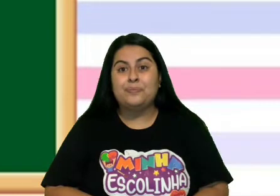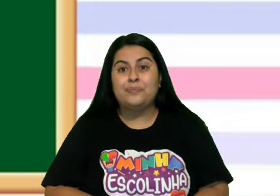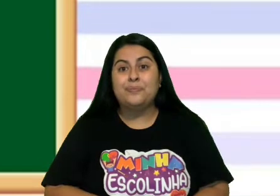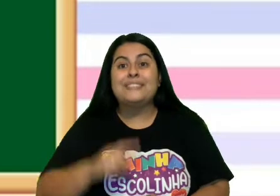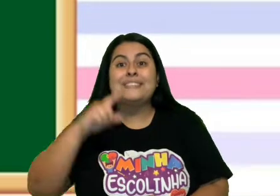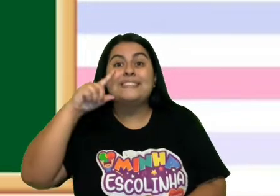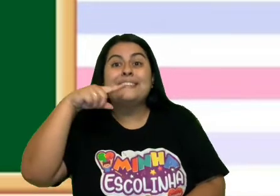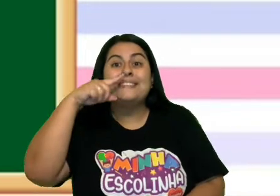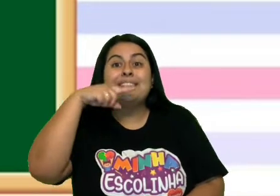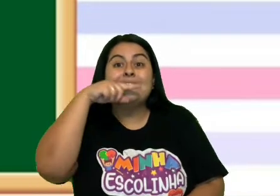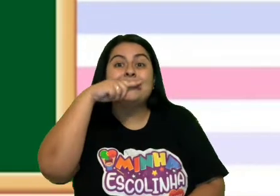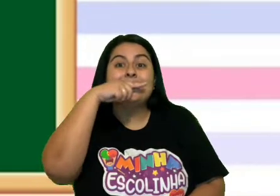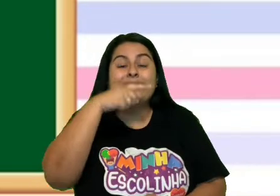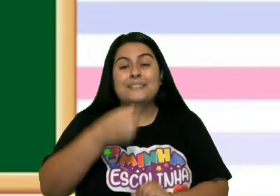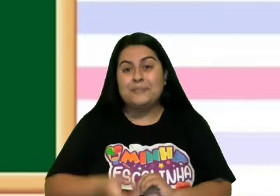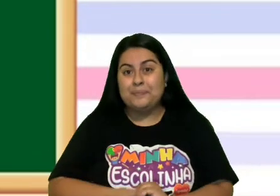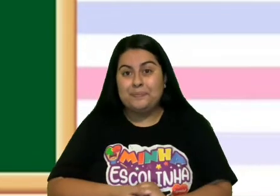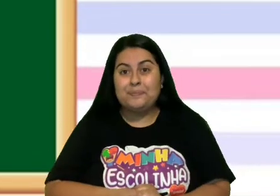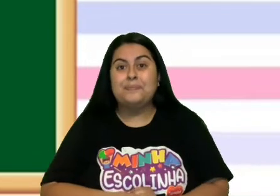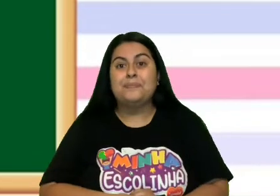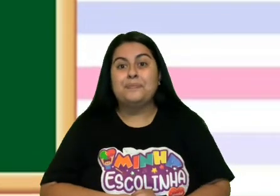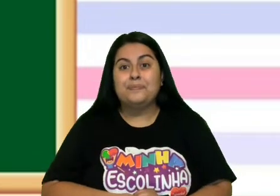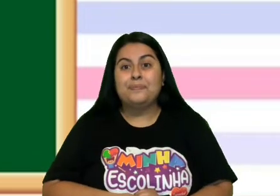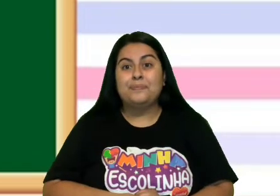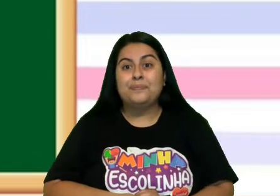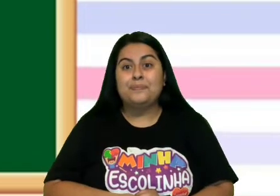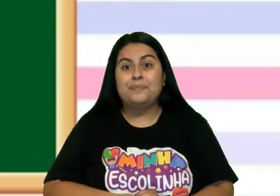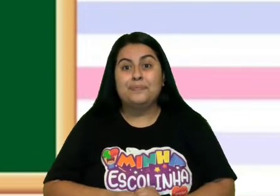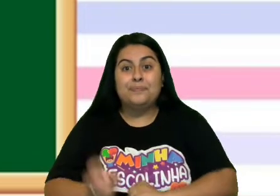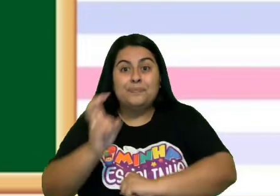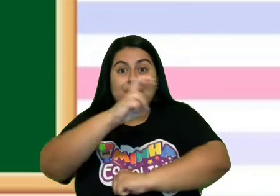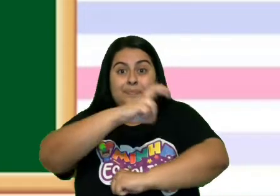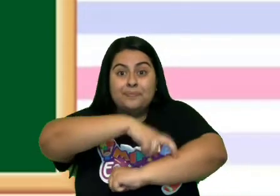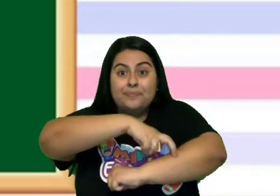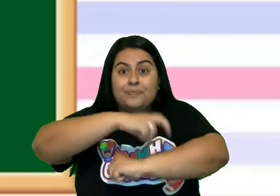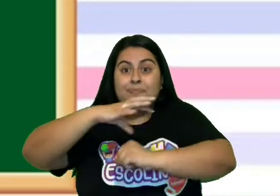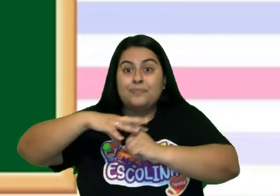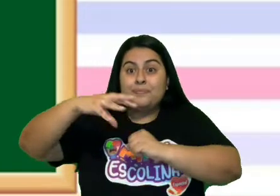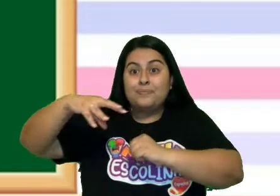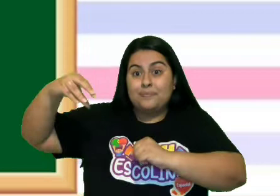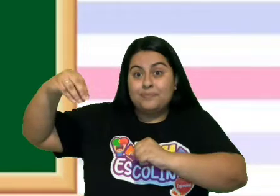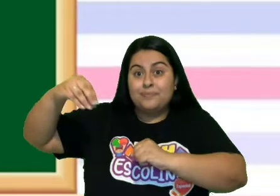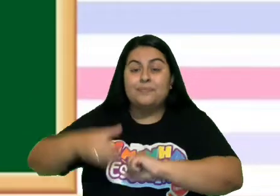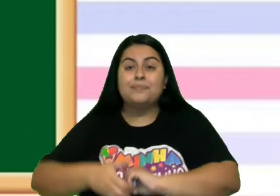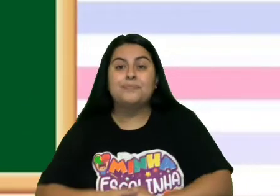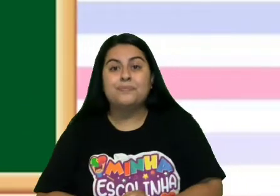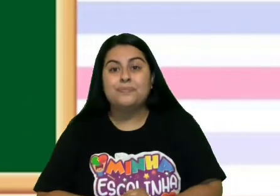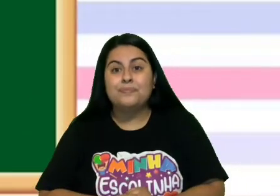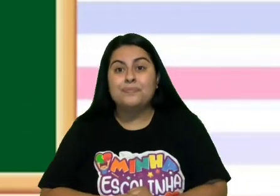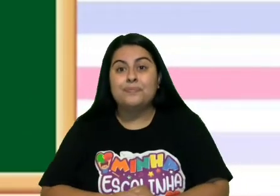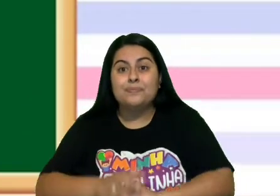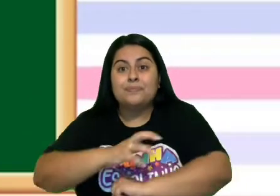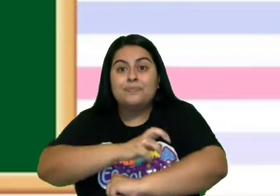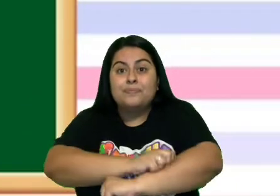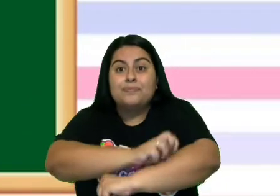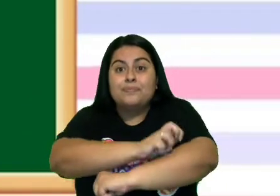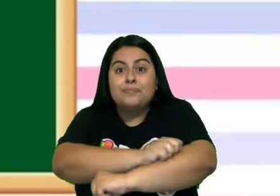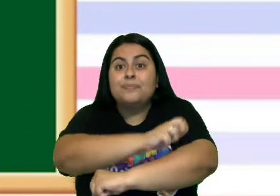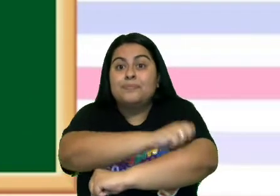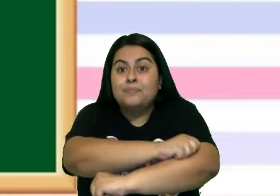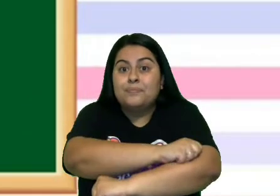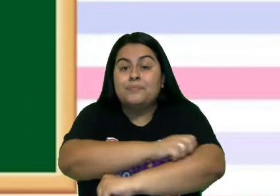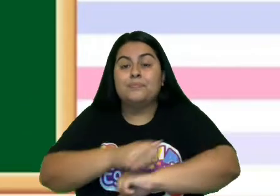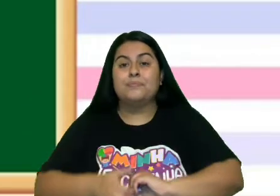escova E de esquilo E de esponja